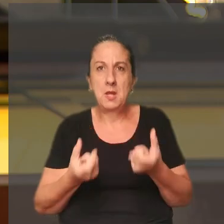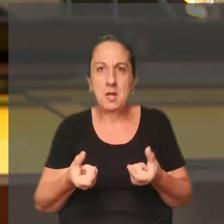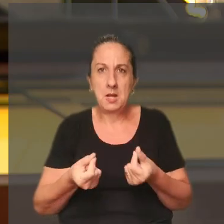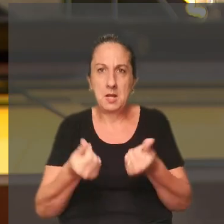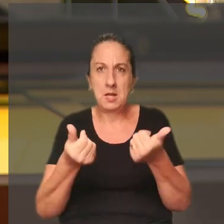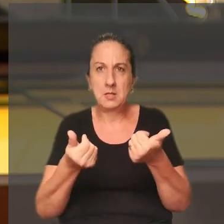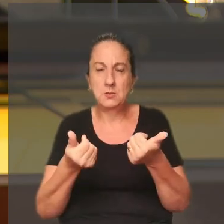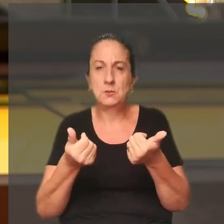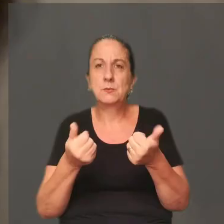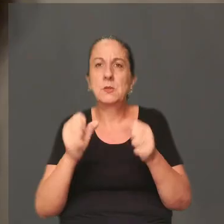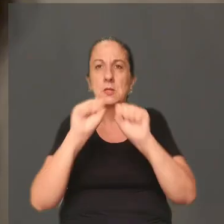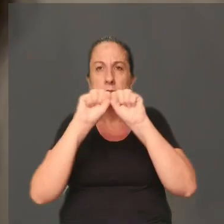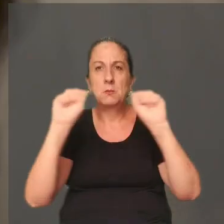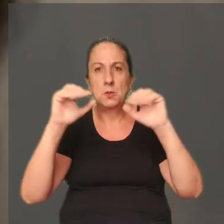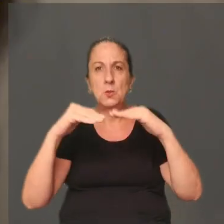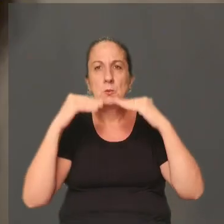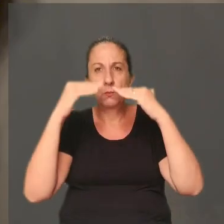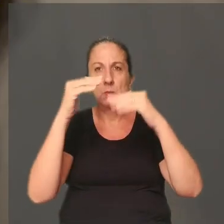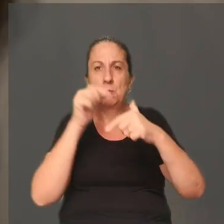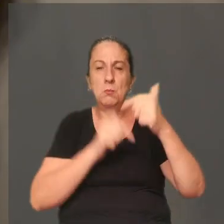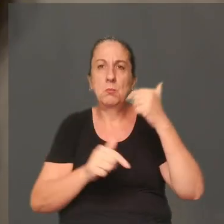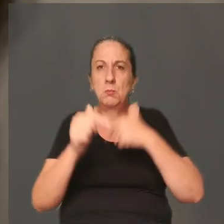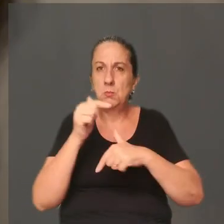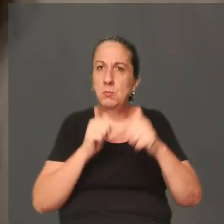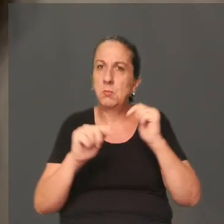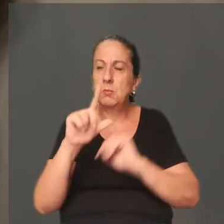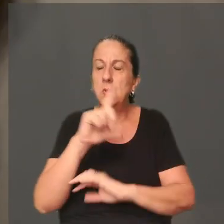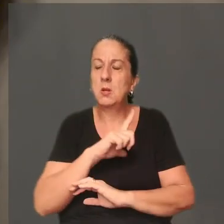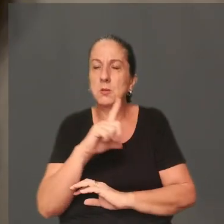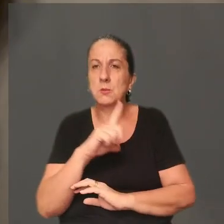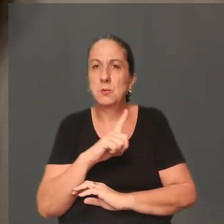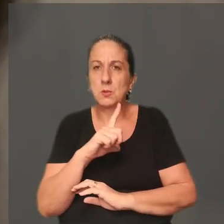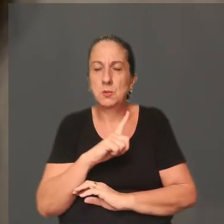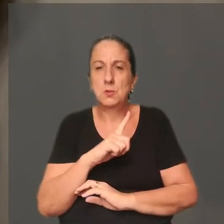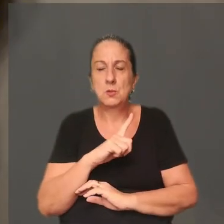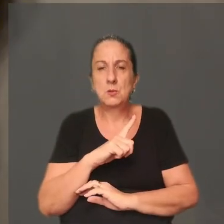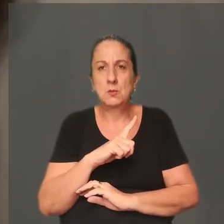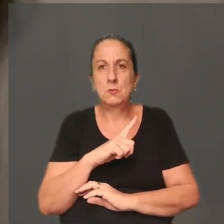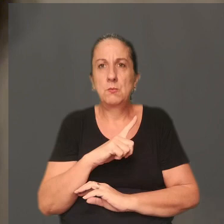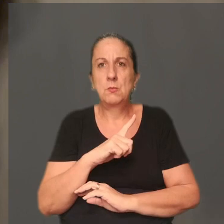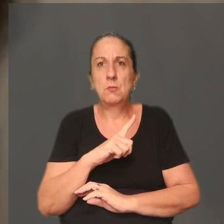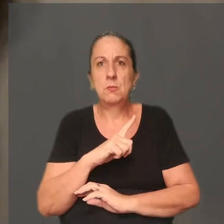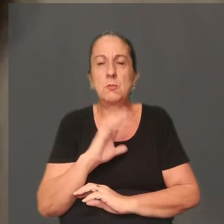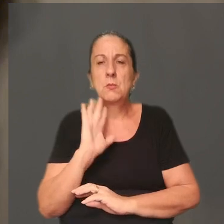do limite de gastos. O Tribunal Superior do Trabalho havia,